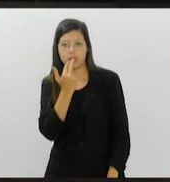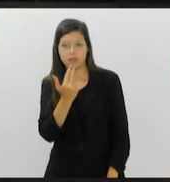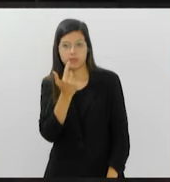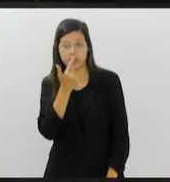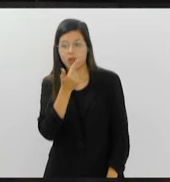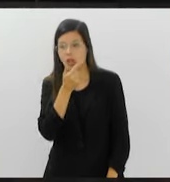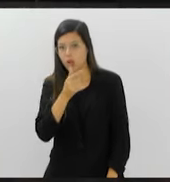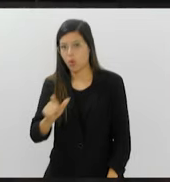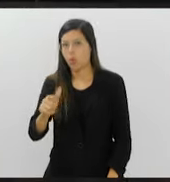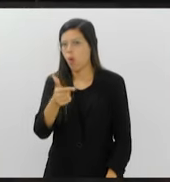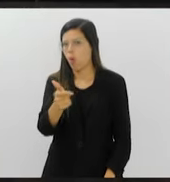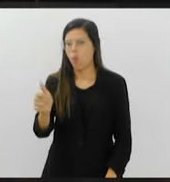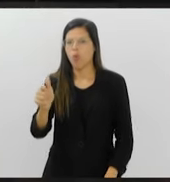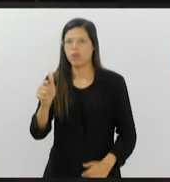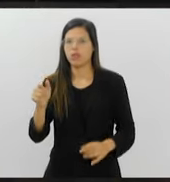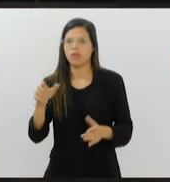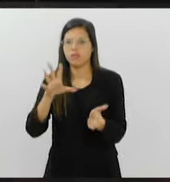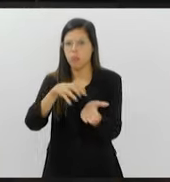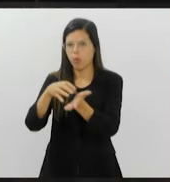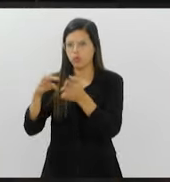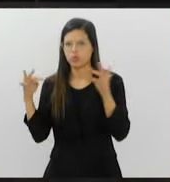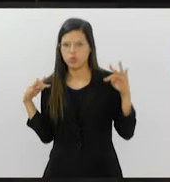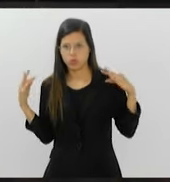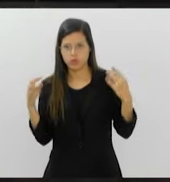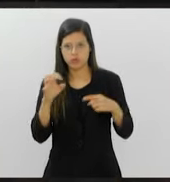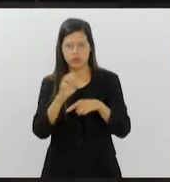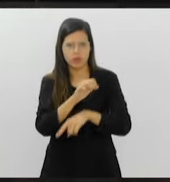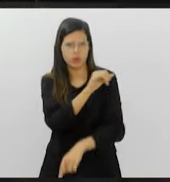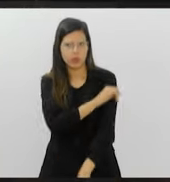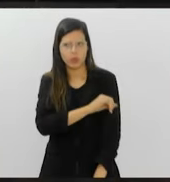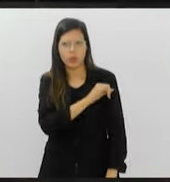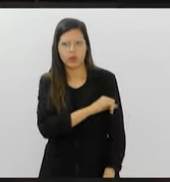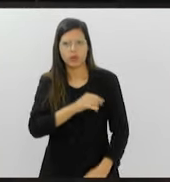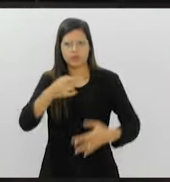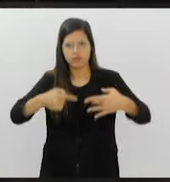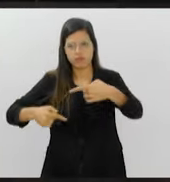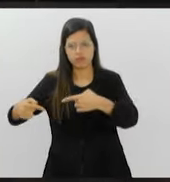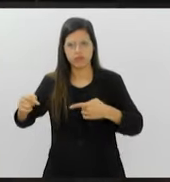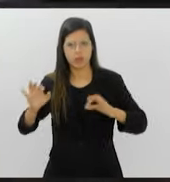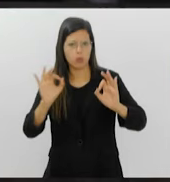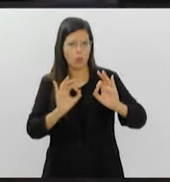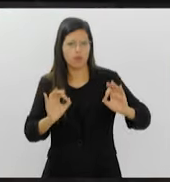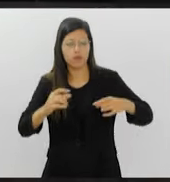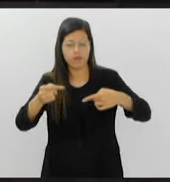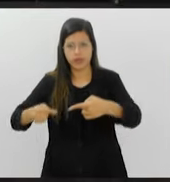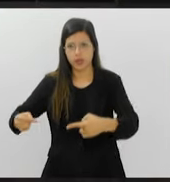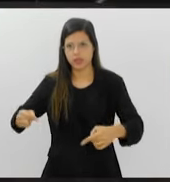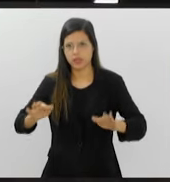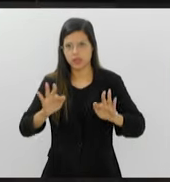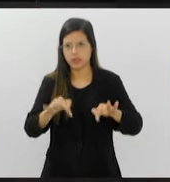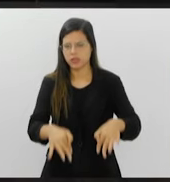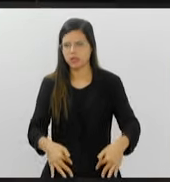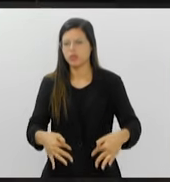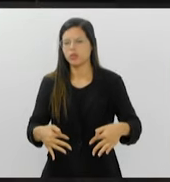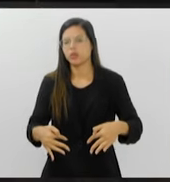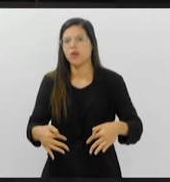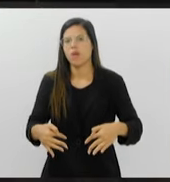relevância turística no estado do Rio de Janeiro. Em discussão, não havendo quem queira discutir, encerrada a discussão.